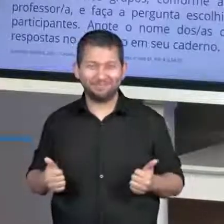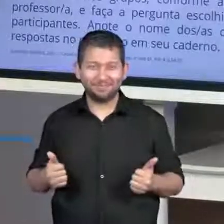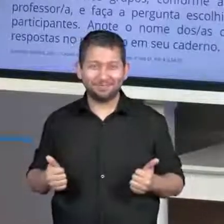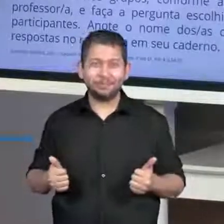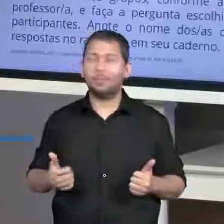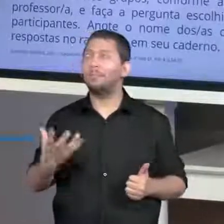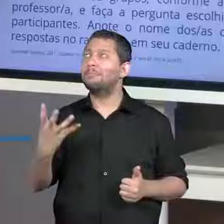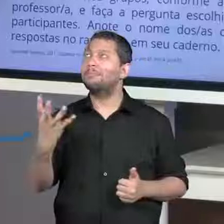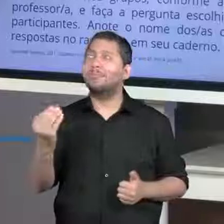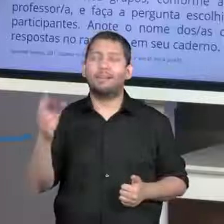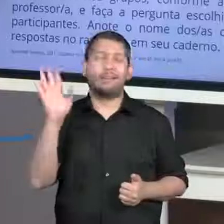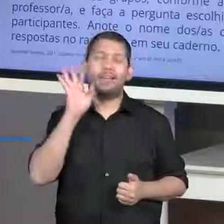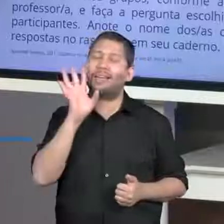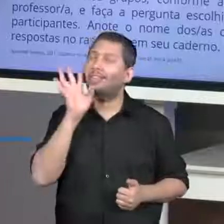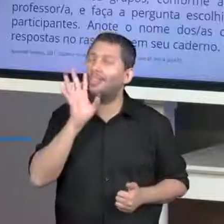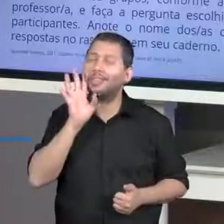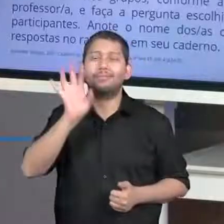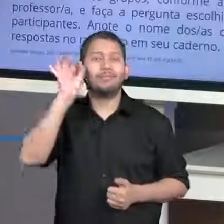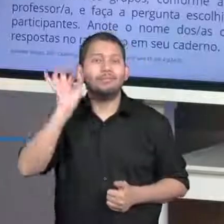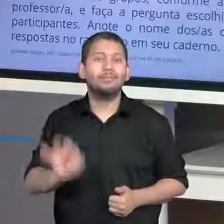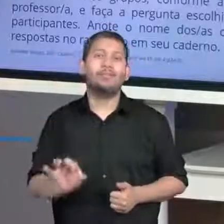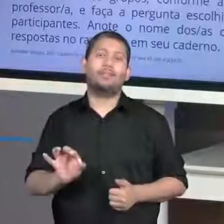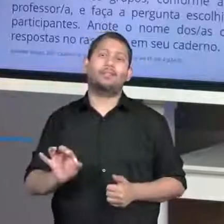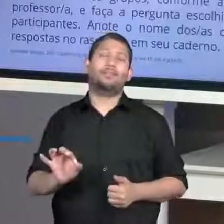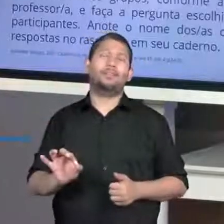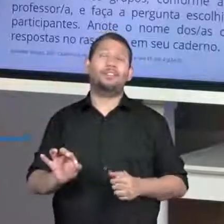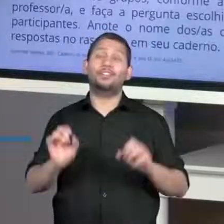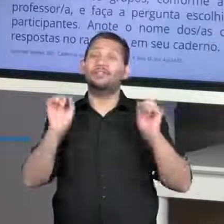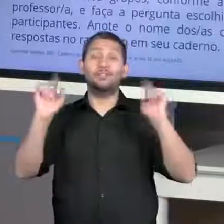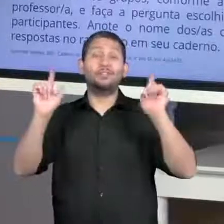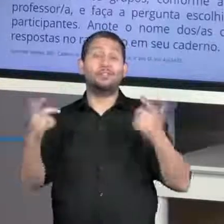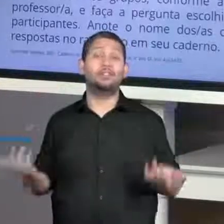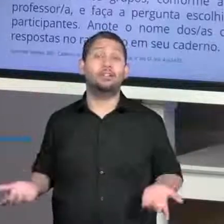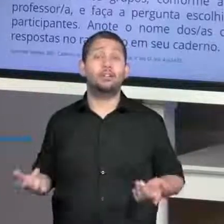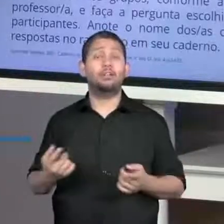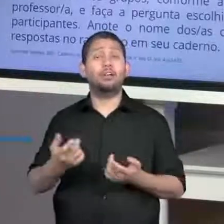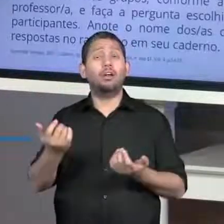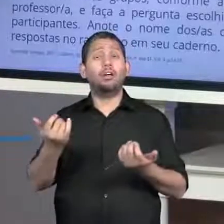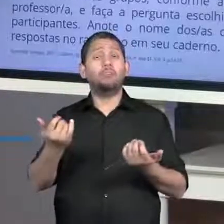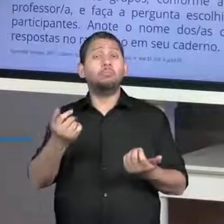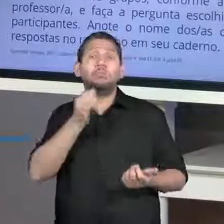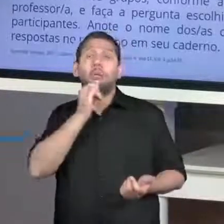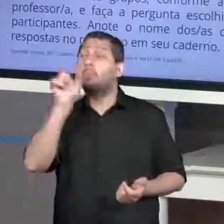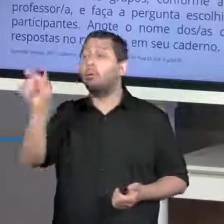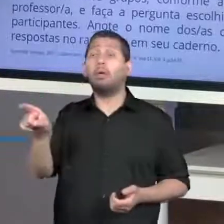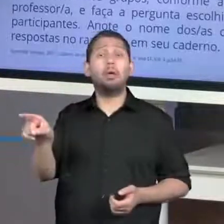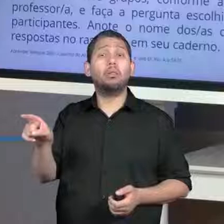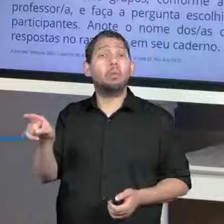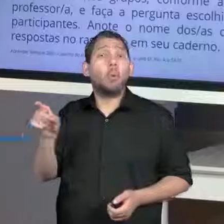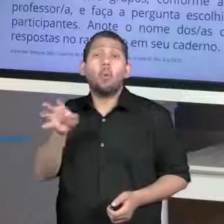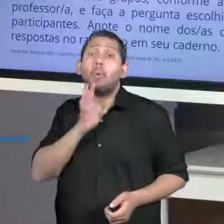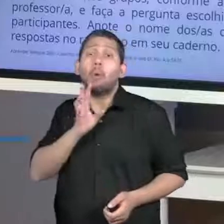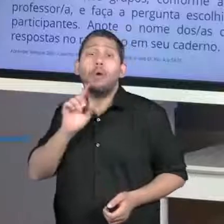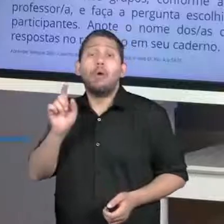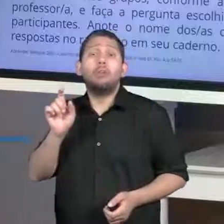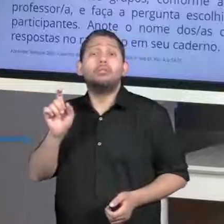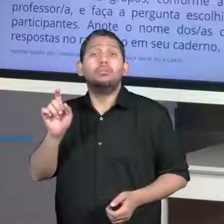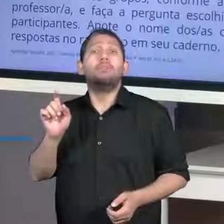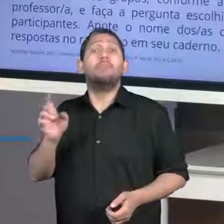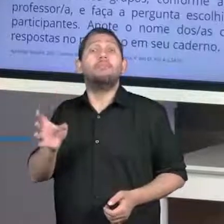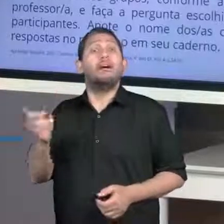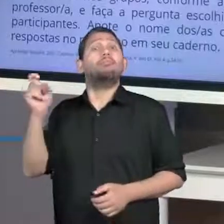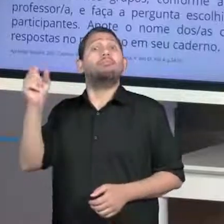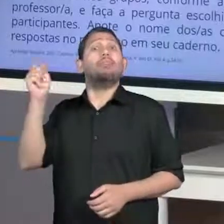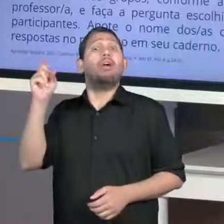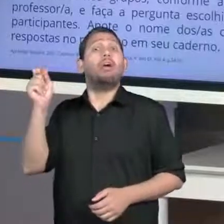ser muito legal, bem divertido, porque algumas informações talvez você não tenha do seu colega aí, é o momento aí da gente conseguir descobrir